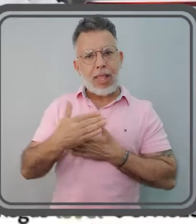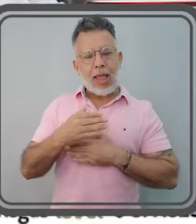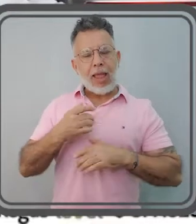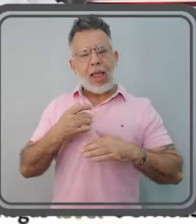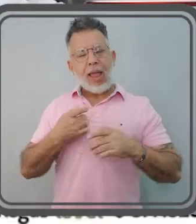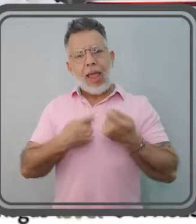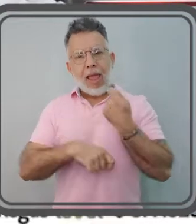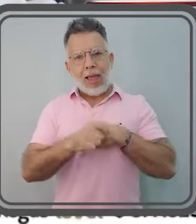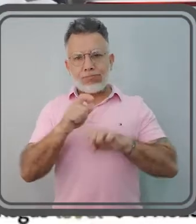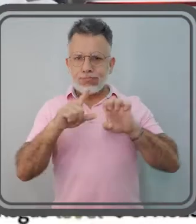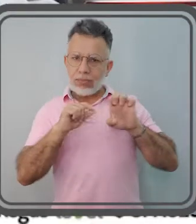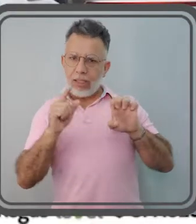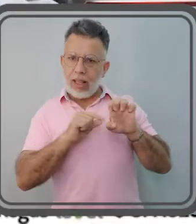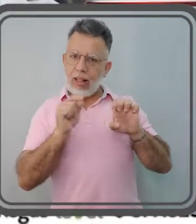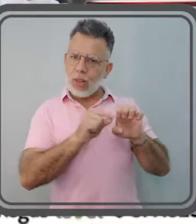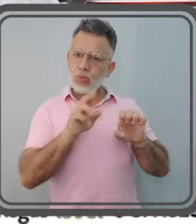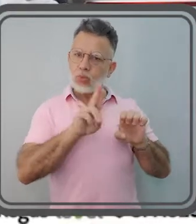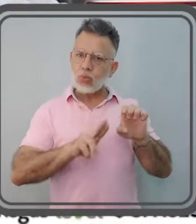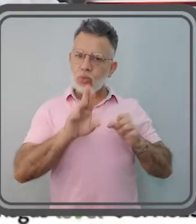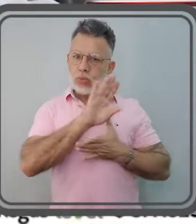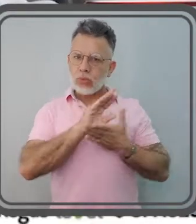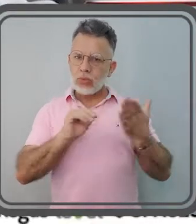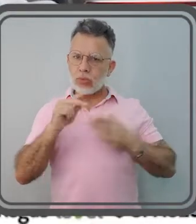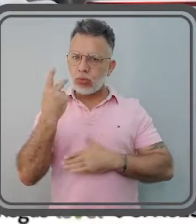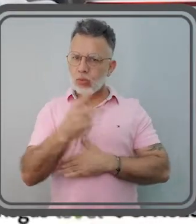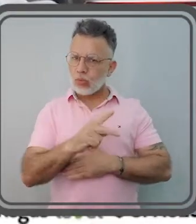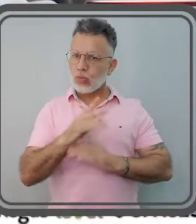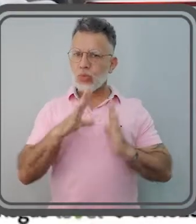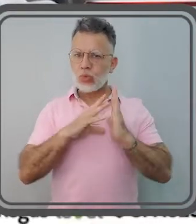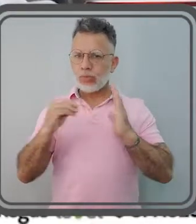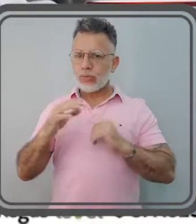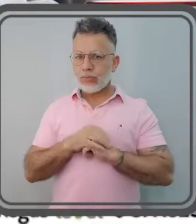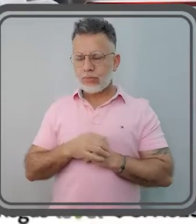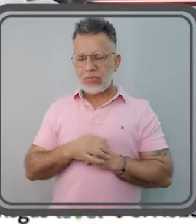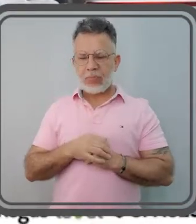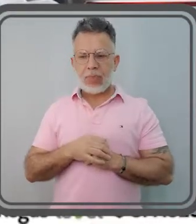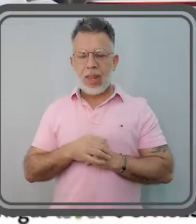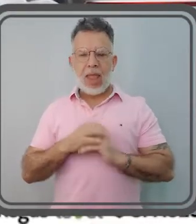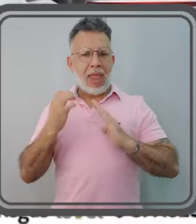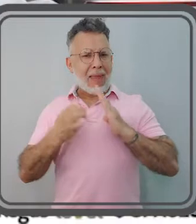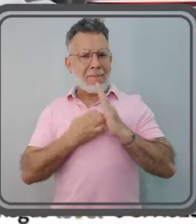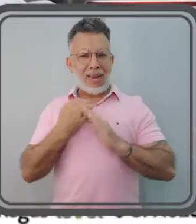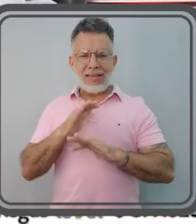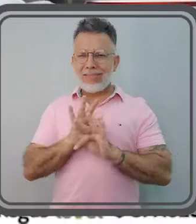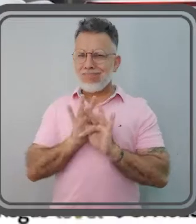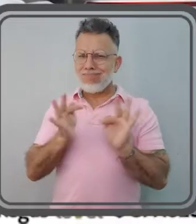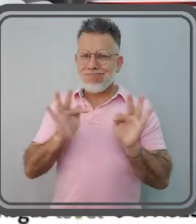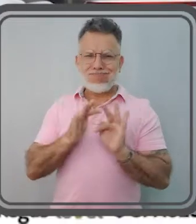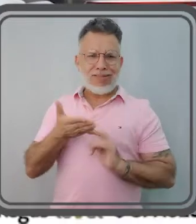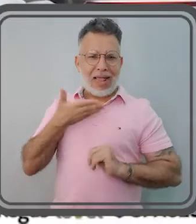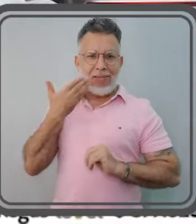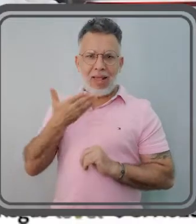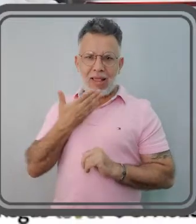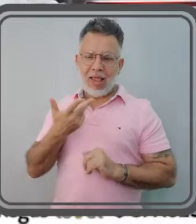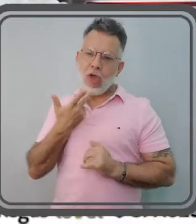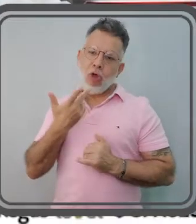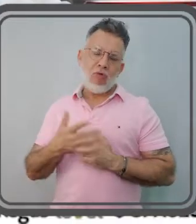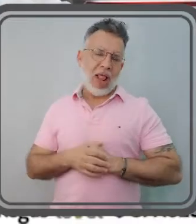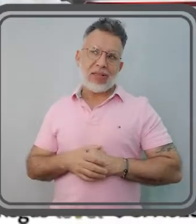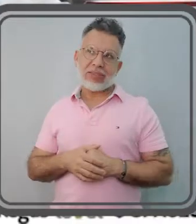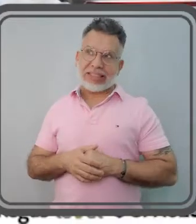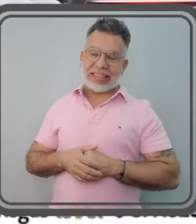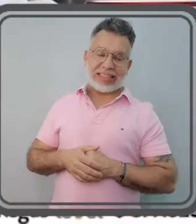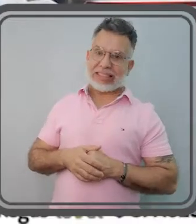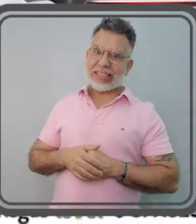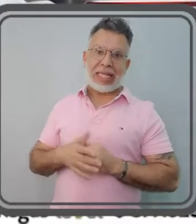Cara, o modelo é muito prático, né? Eu falo sempre que eu sou uma negação na cozinha, cara. Eu não faço absolutamente quase nada. E eu falo, bom,